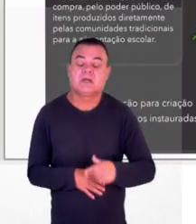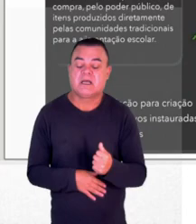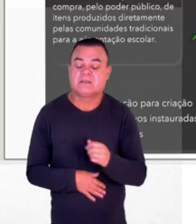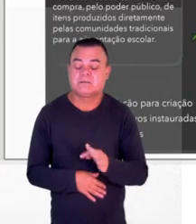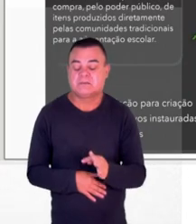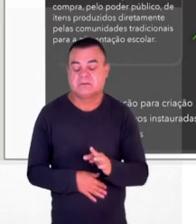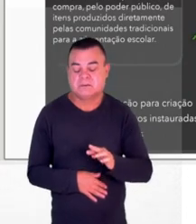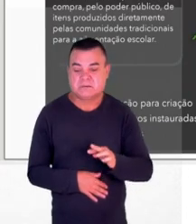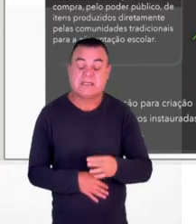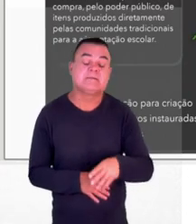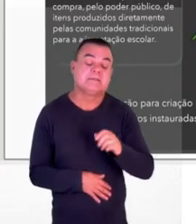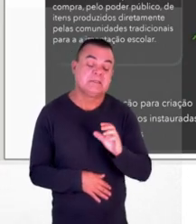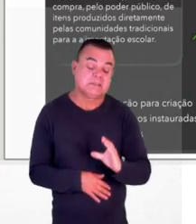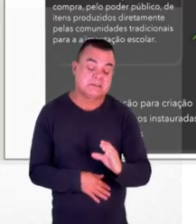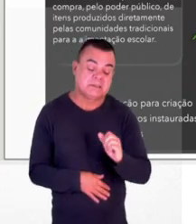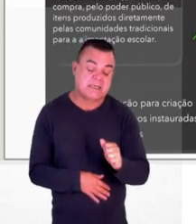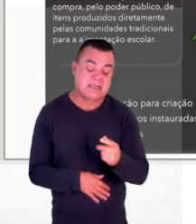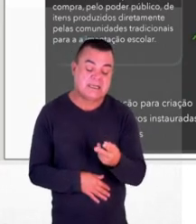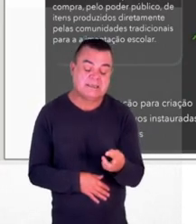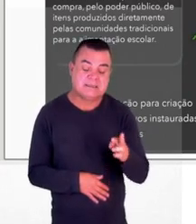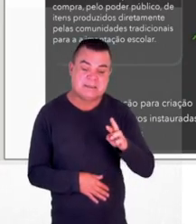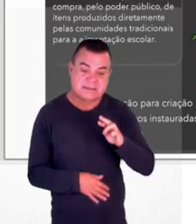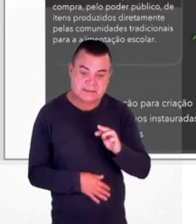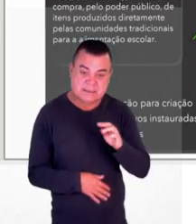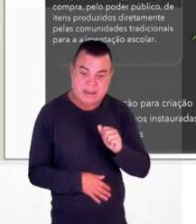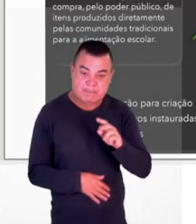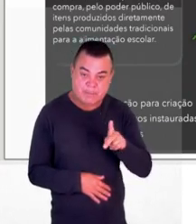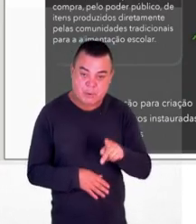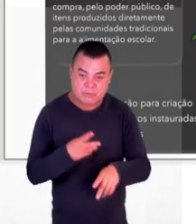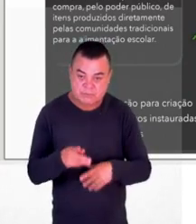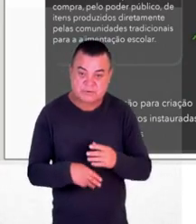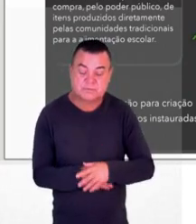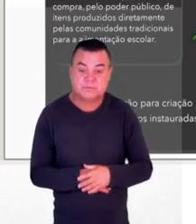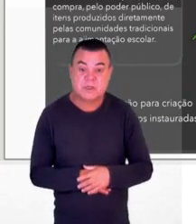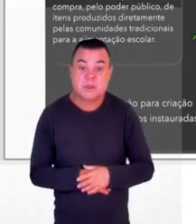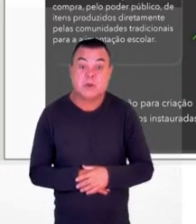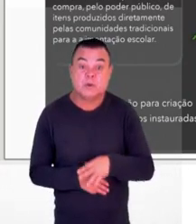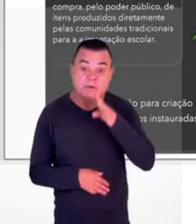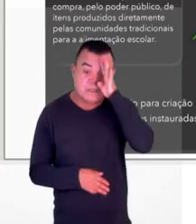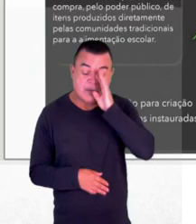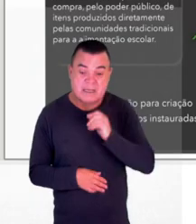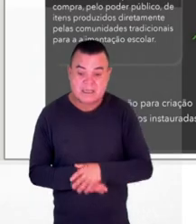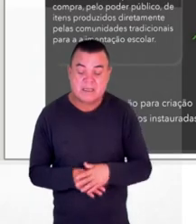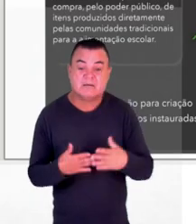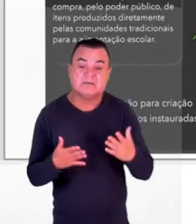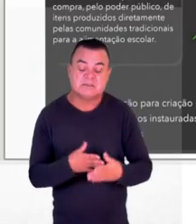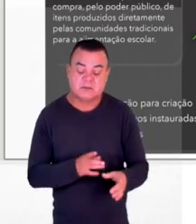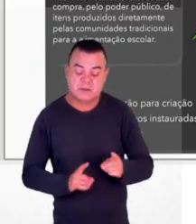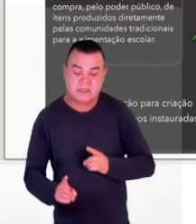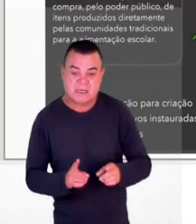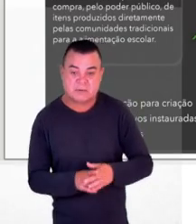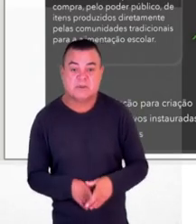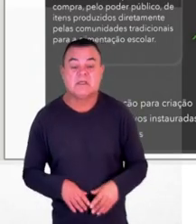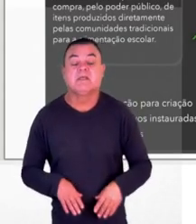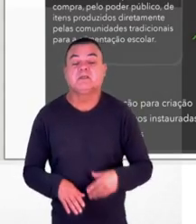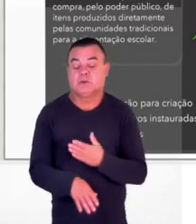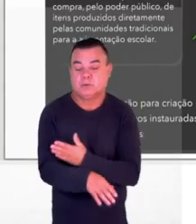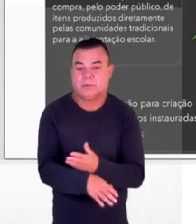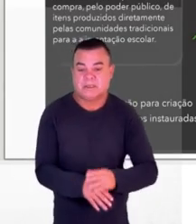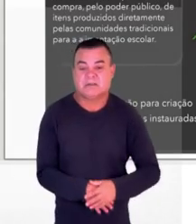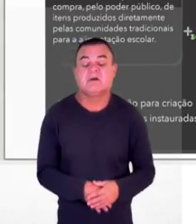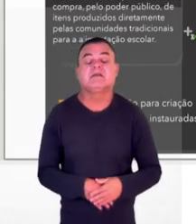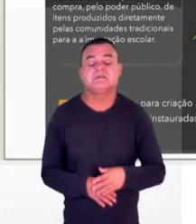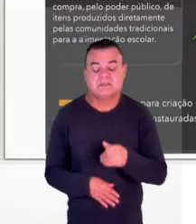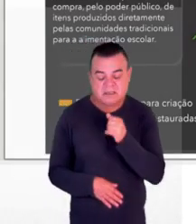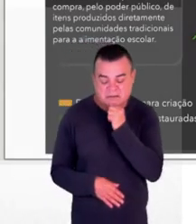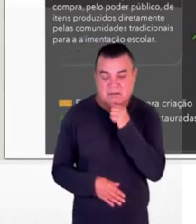os em amarelo estão em diálogo para instauração e os em branco ainda falta né avançado Mas é bem pouquinho Vocês estão vendo aí na